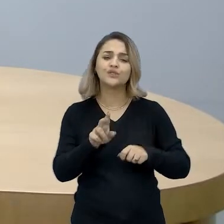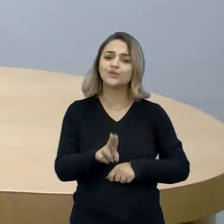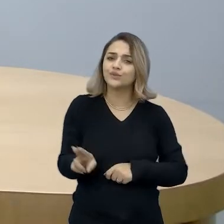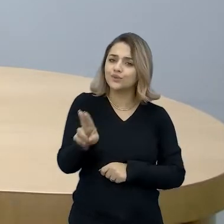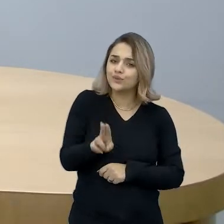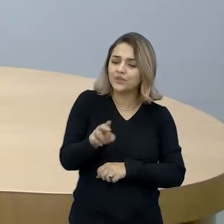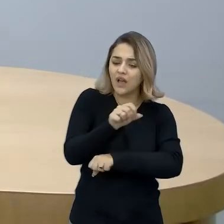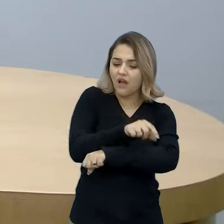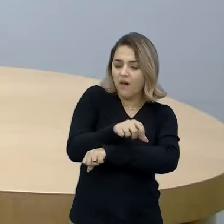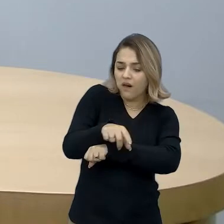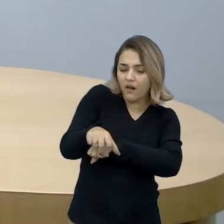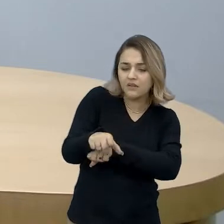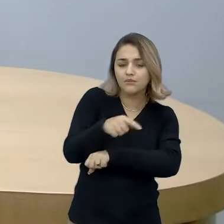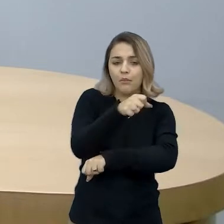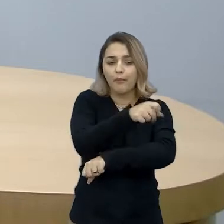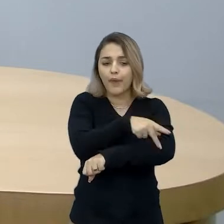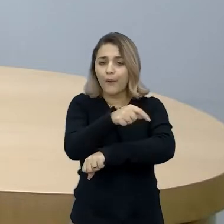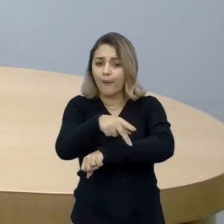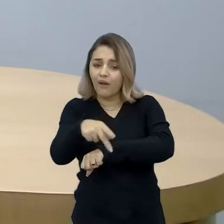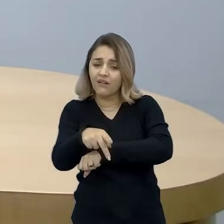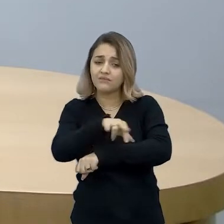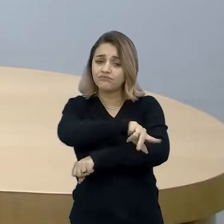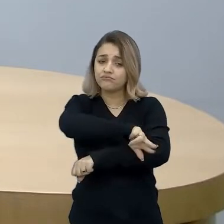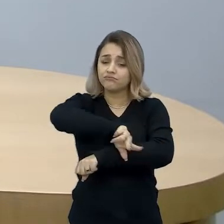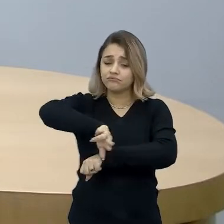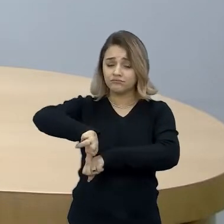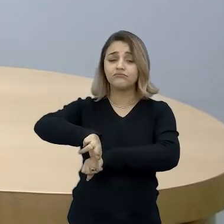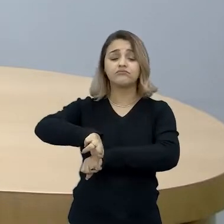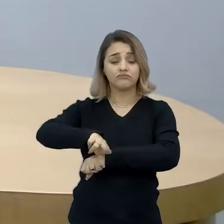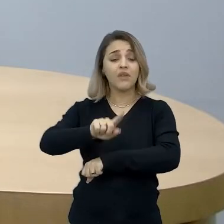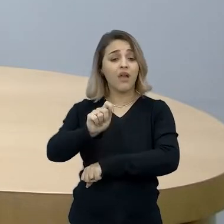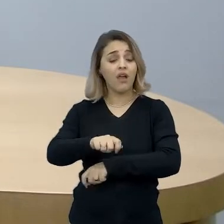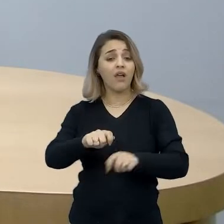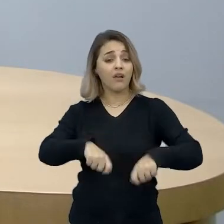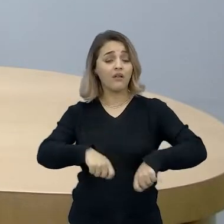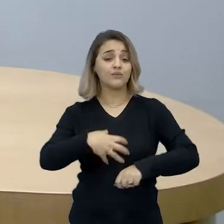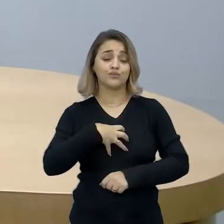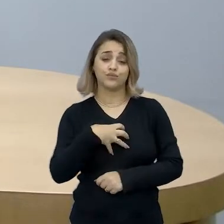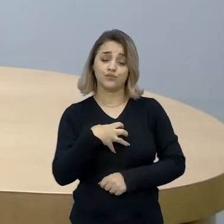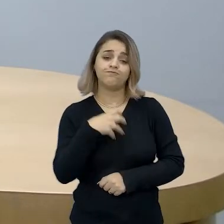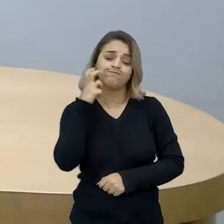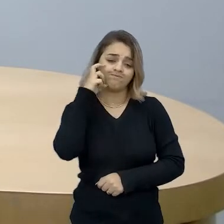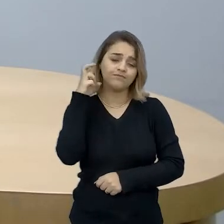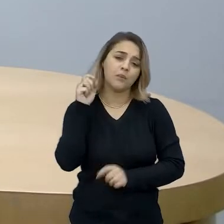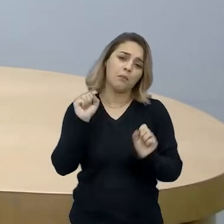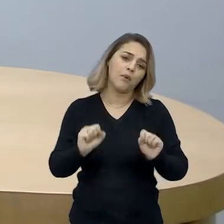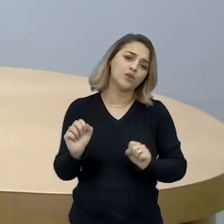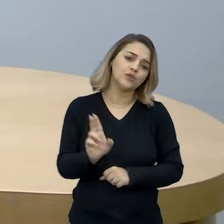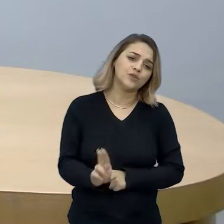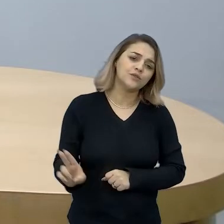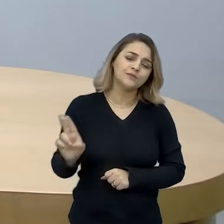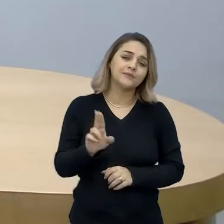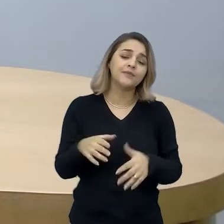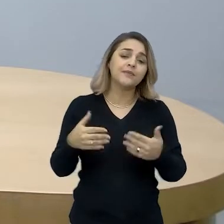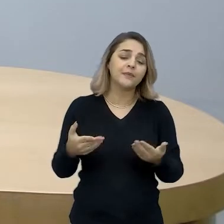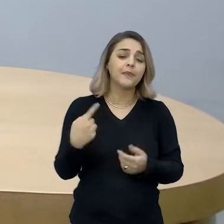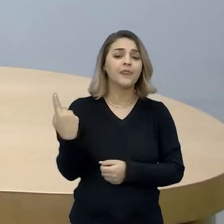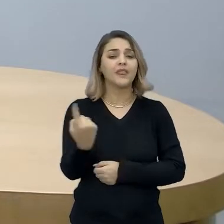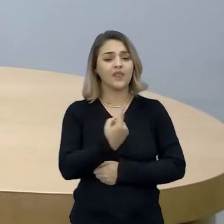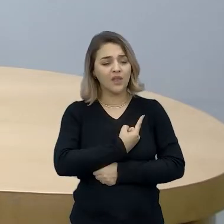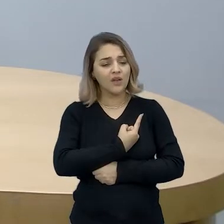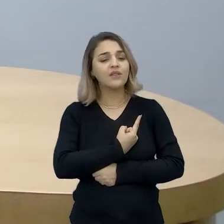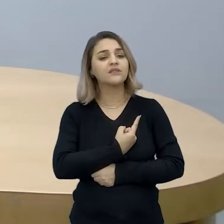agricultura, pecuária, né, e outras formas aí consciente de se utilizarmos, né? Nós temos essa